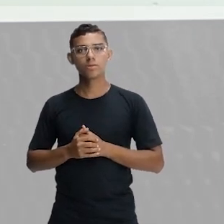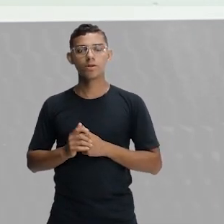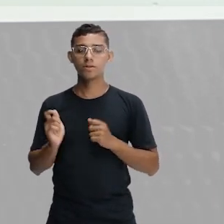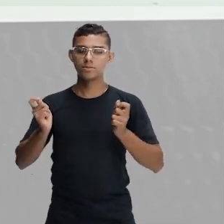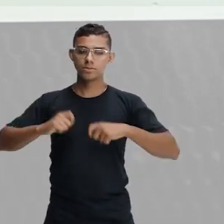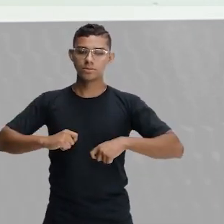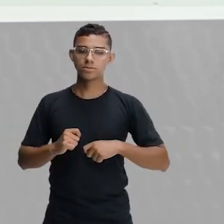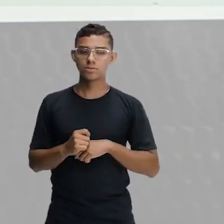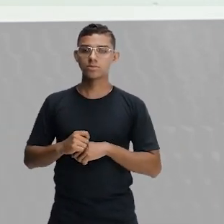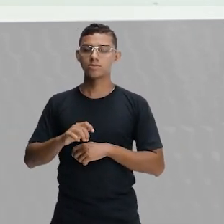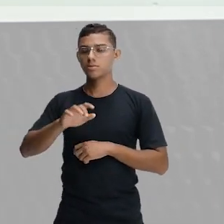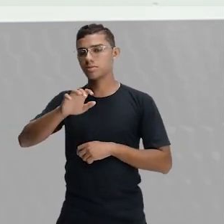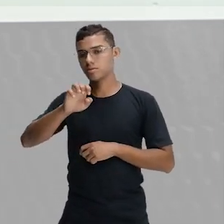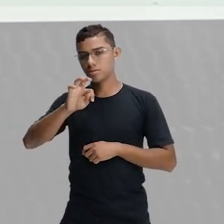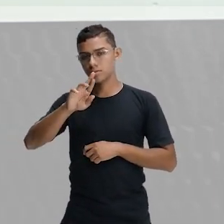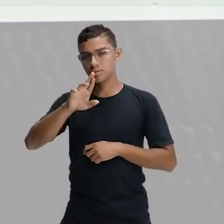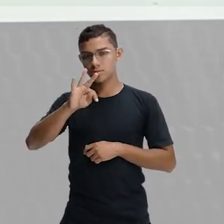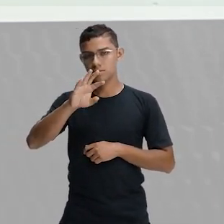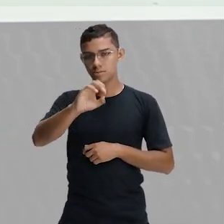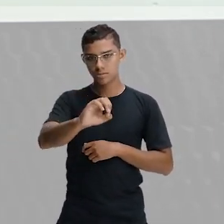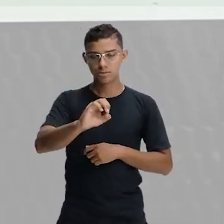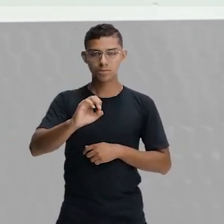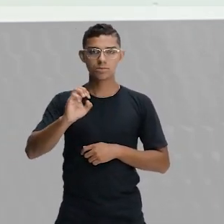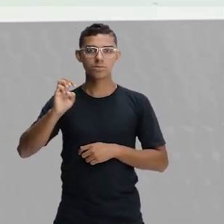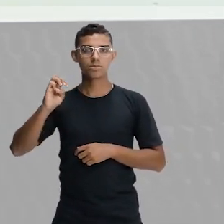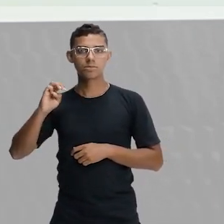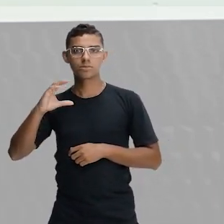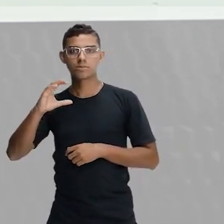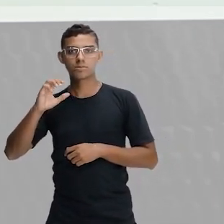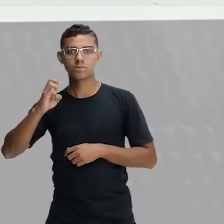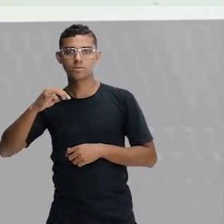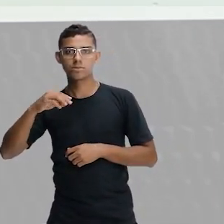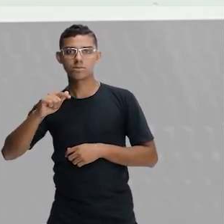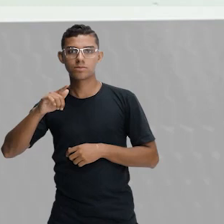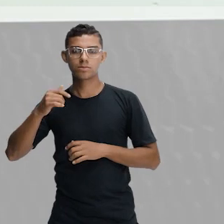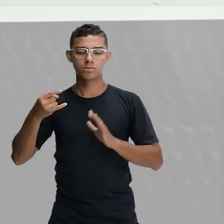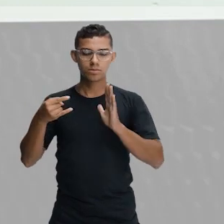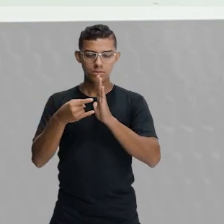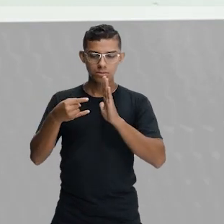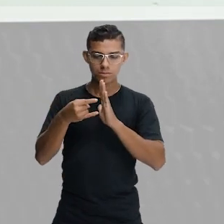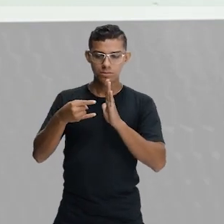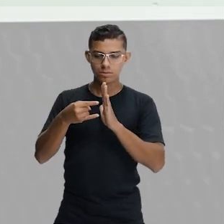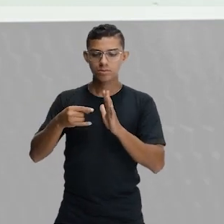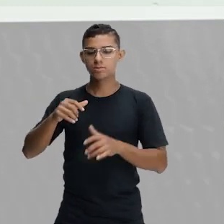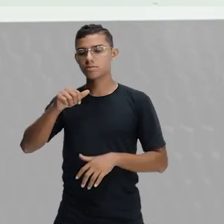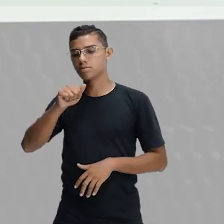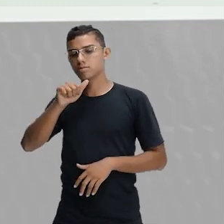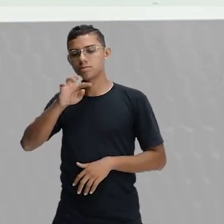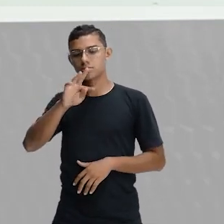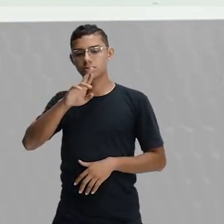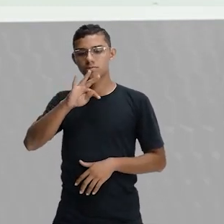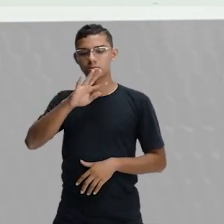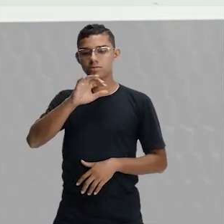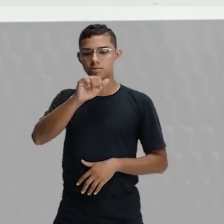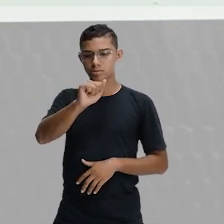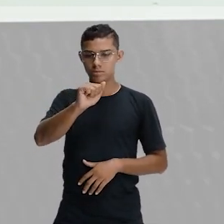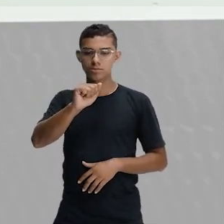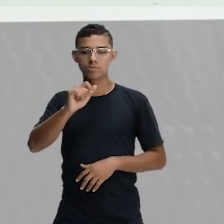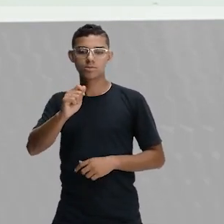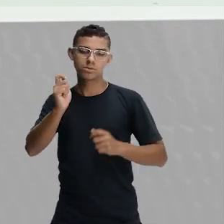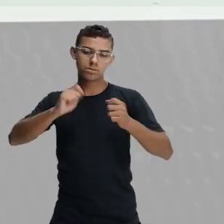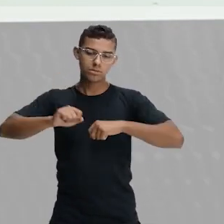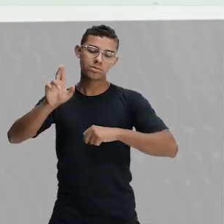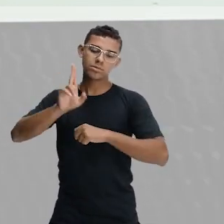e eletromagnéticos, né, para poder fazer a comunicação. Então a pessoa atrita ali, né, nos cabelos